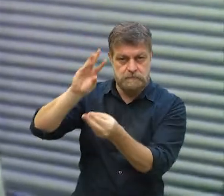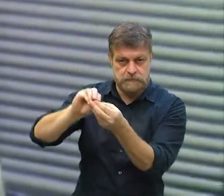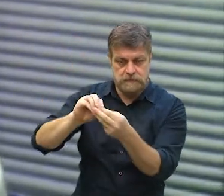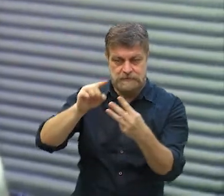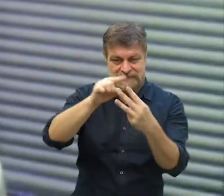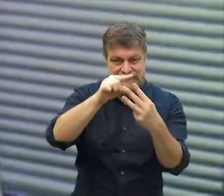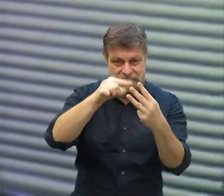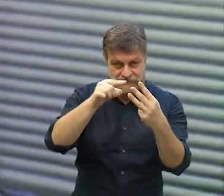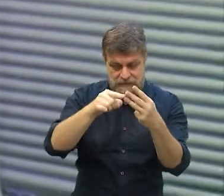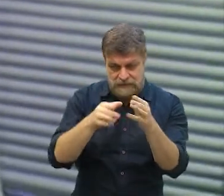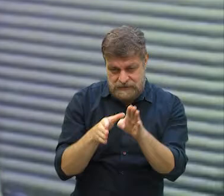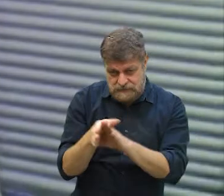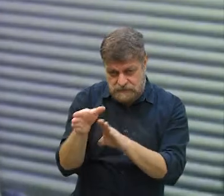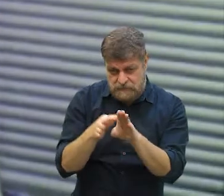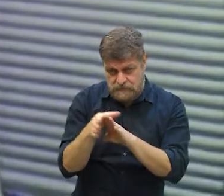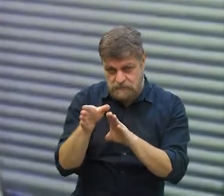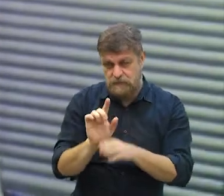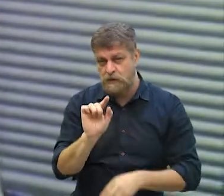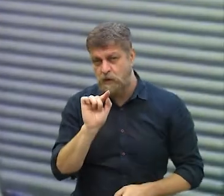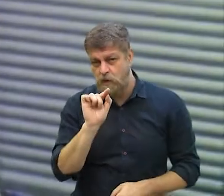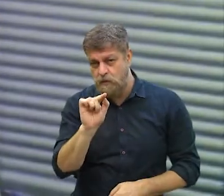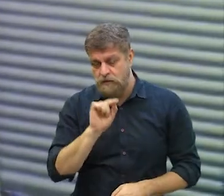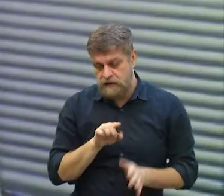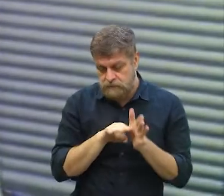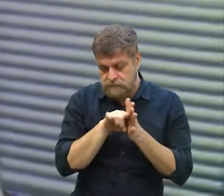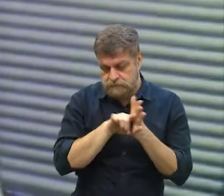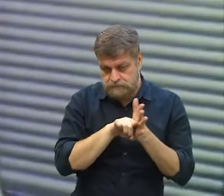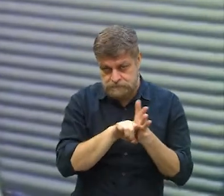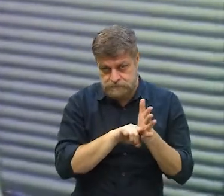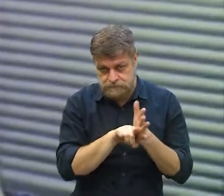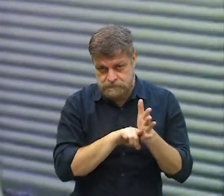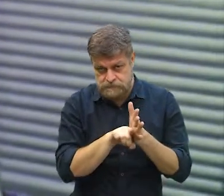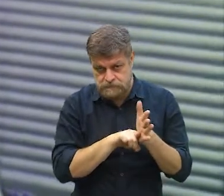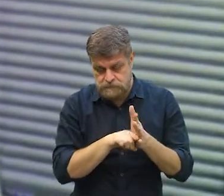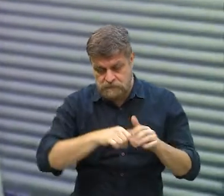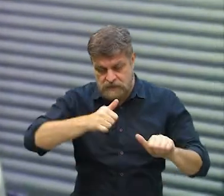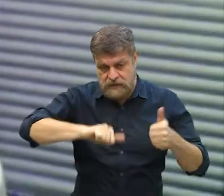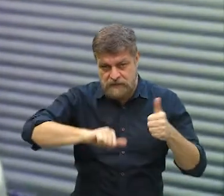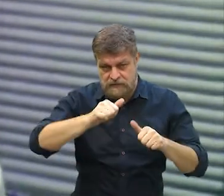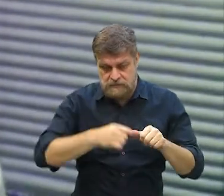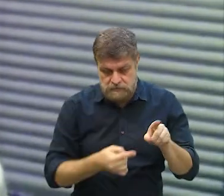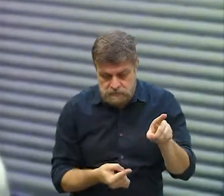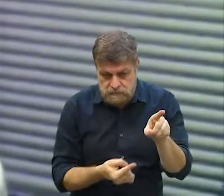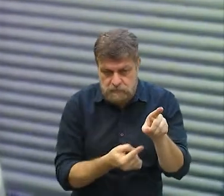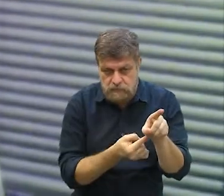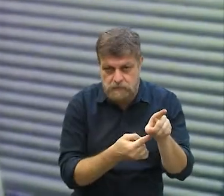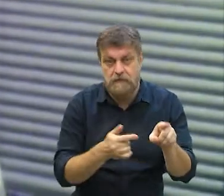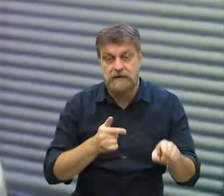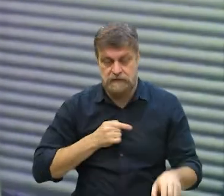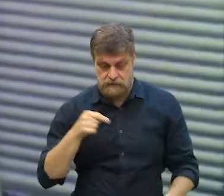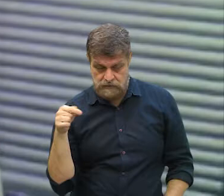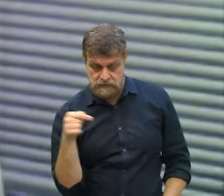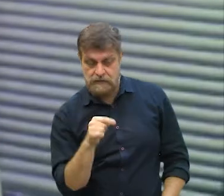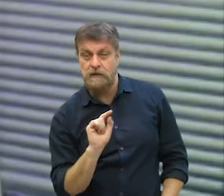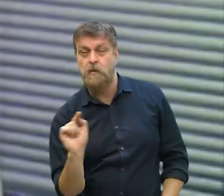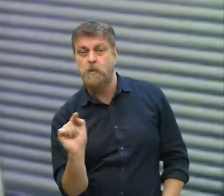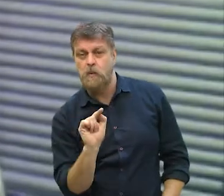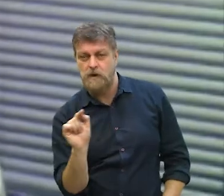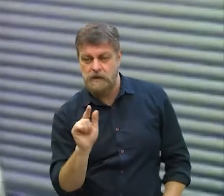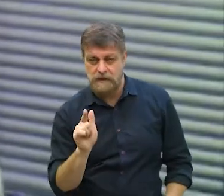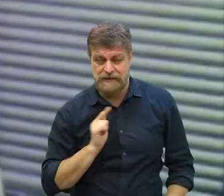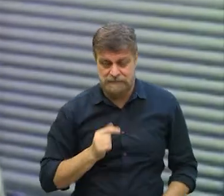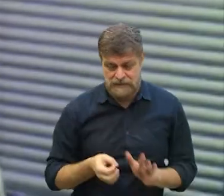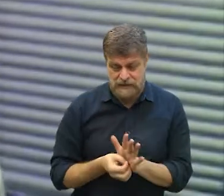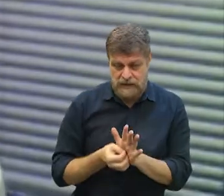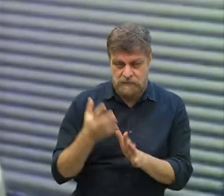nessas sociedades, nas três, a recomendação inicial é que você faça exames, uma avaliação urológica que consiste no exame